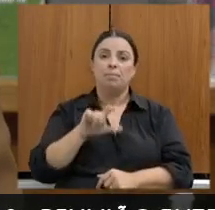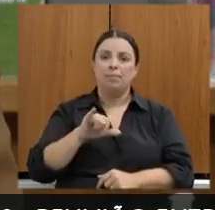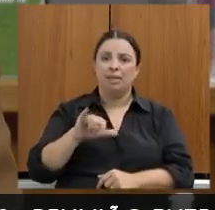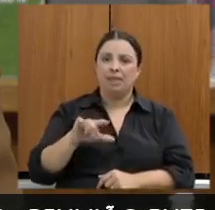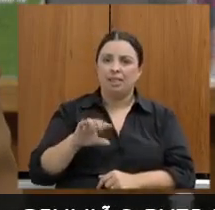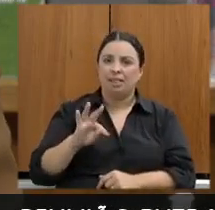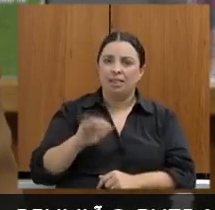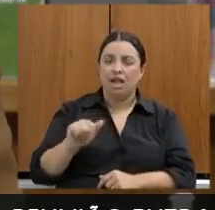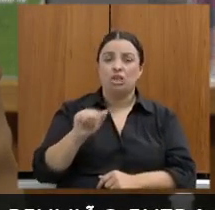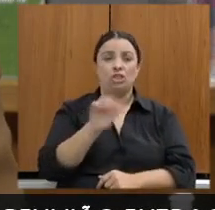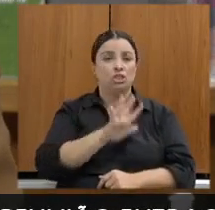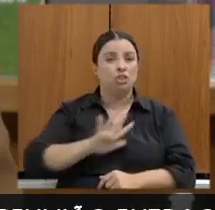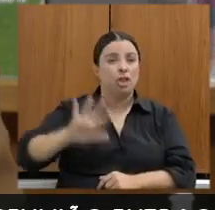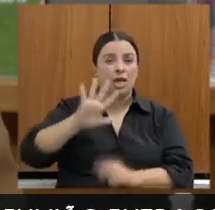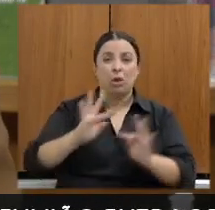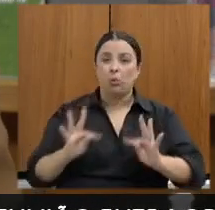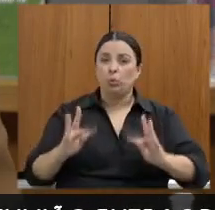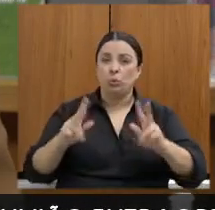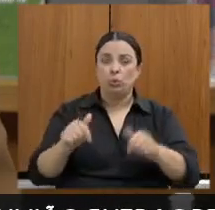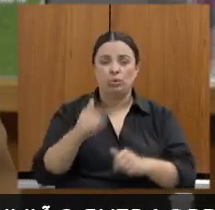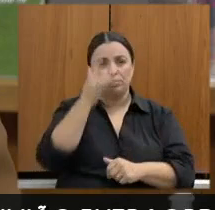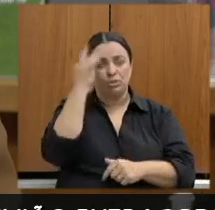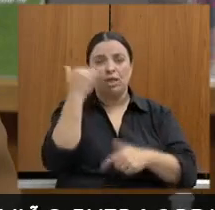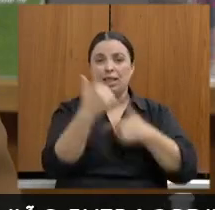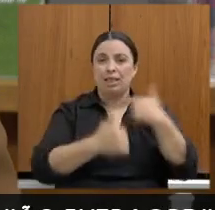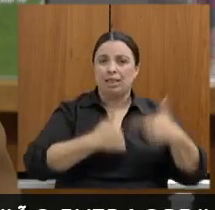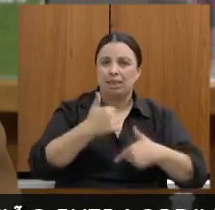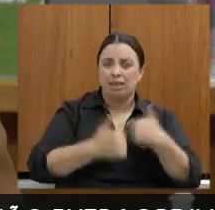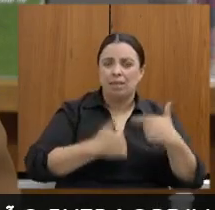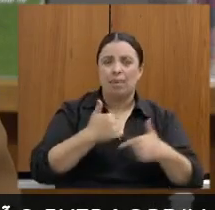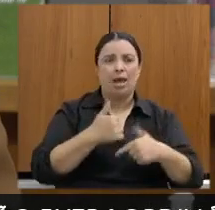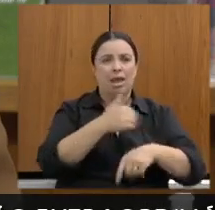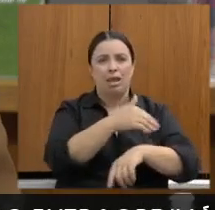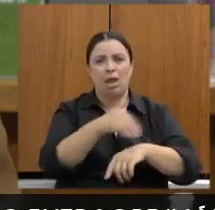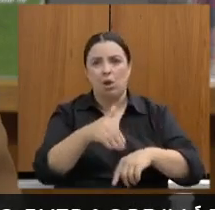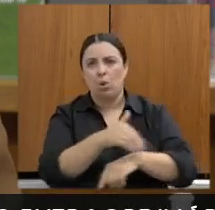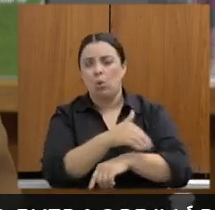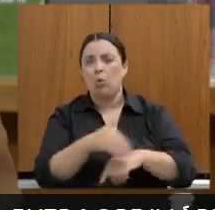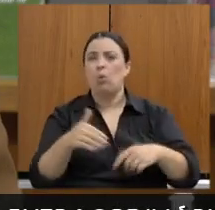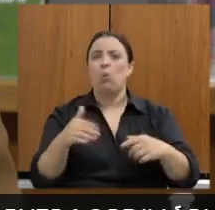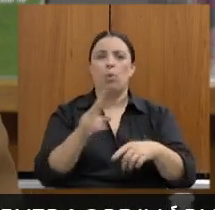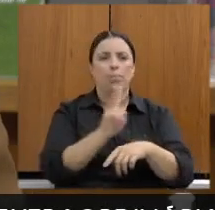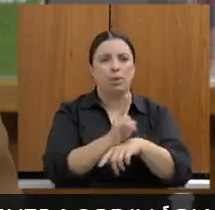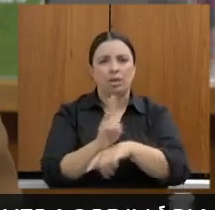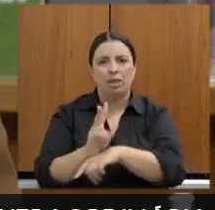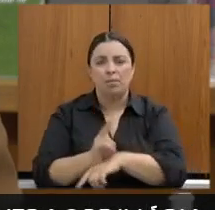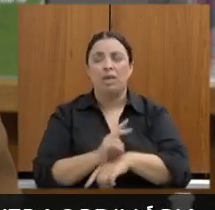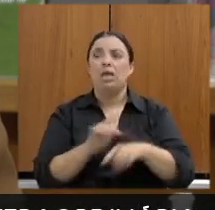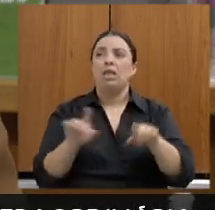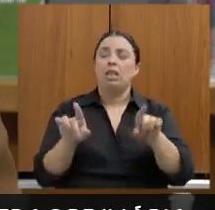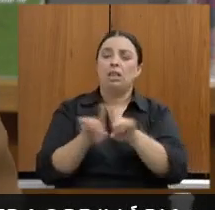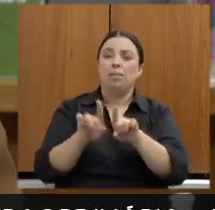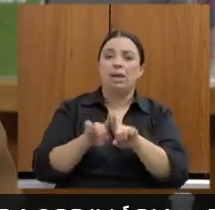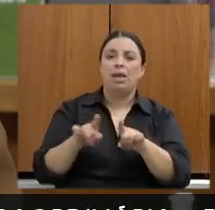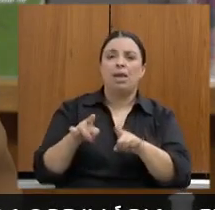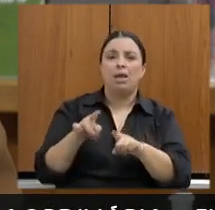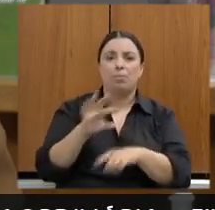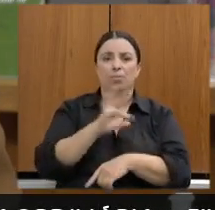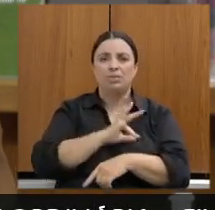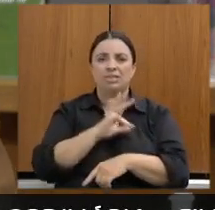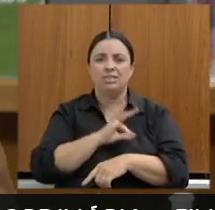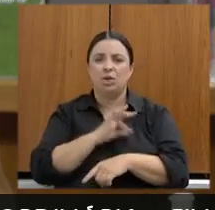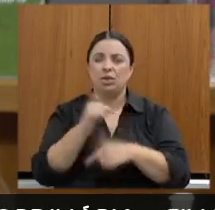a todos os policiais militares aquele que trabalha na atividade fim né do nosso policiamento aqueles que trabalham no